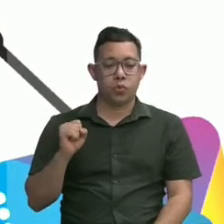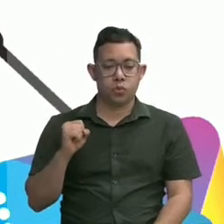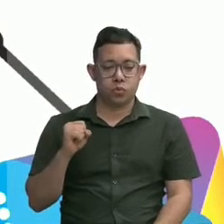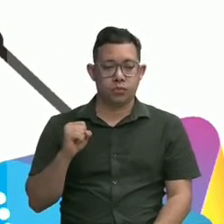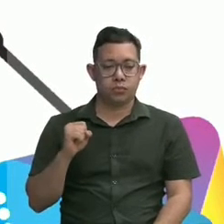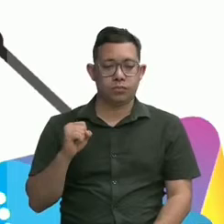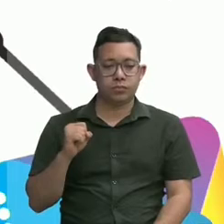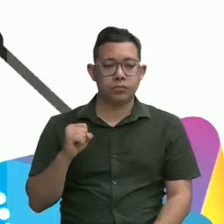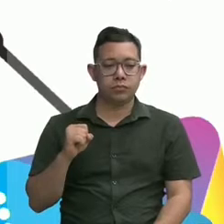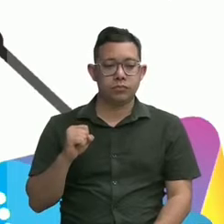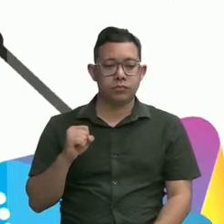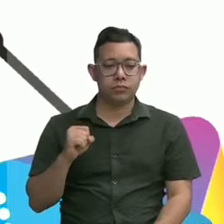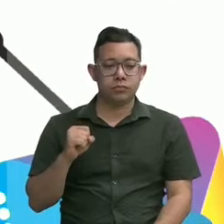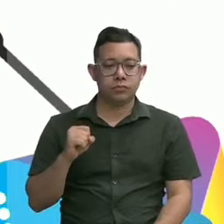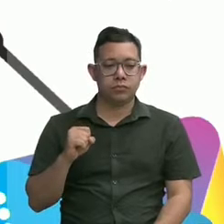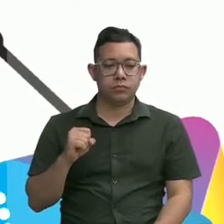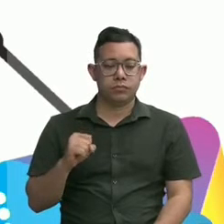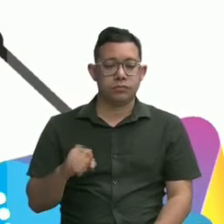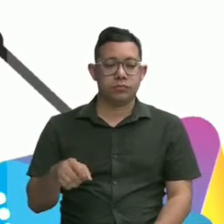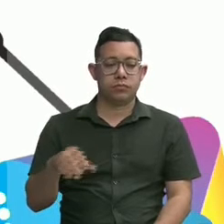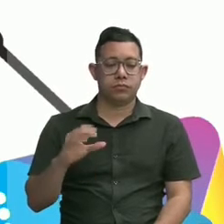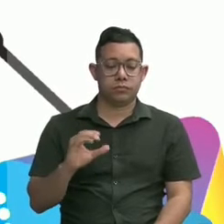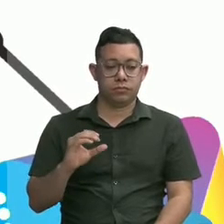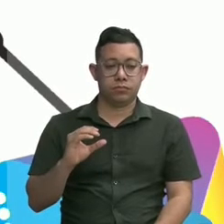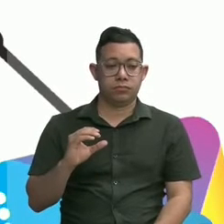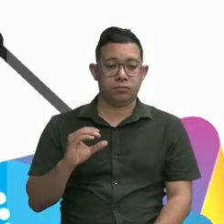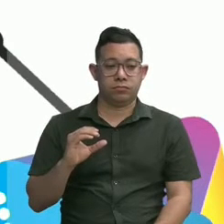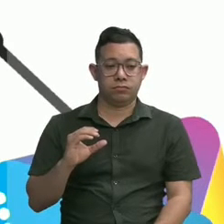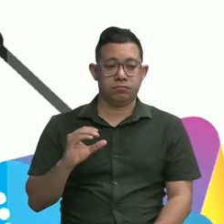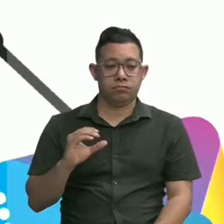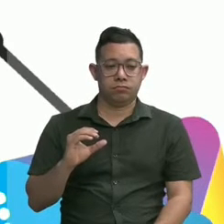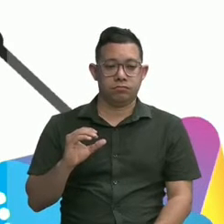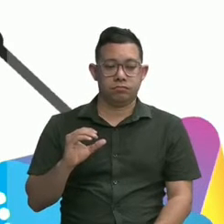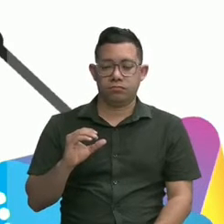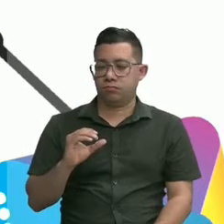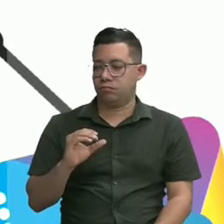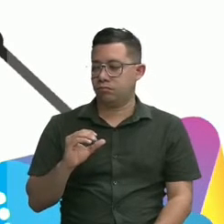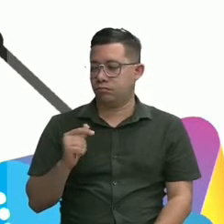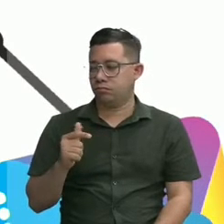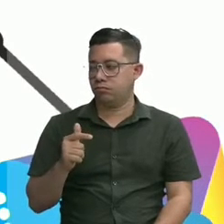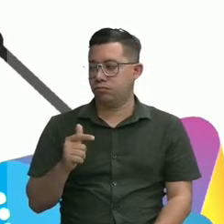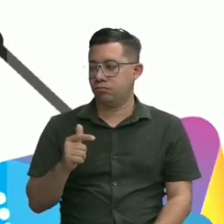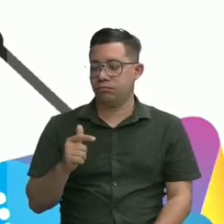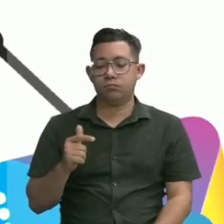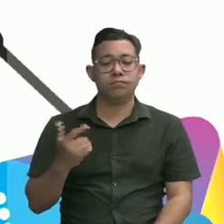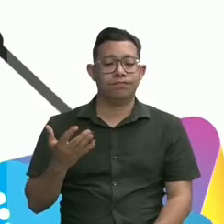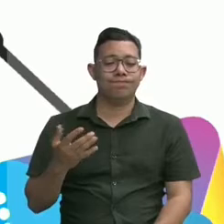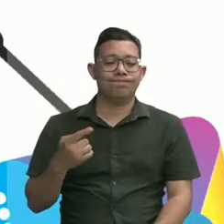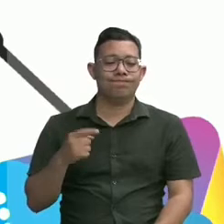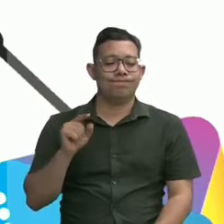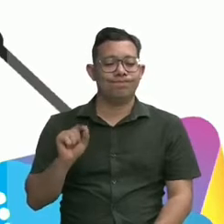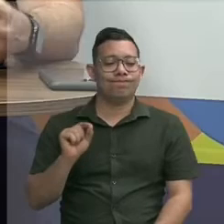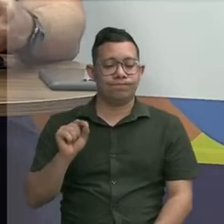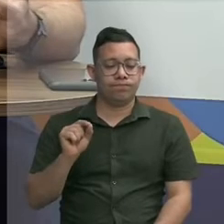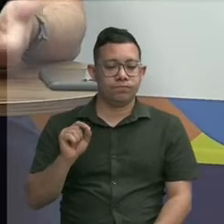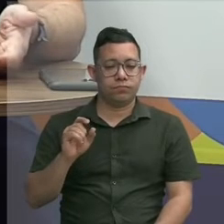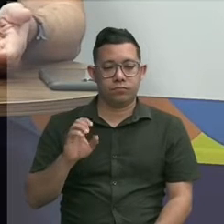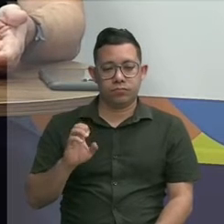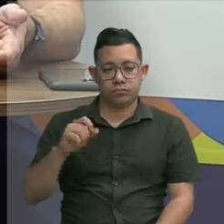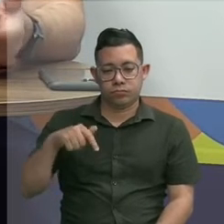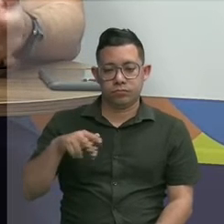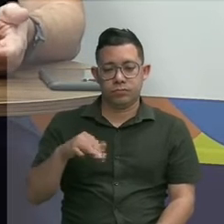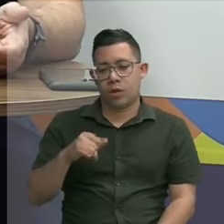tá junto com o chip e não temos aqui o termo independente Então você vale zero então que se trata de uma equação